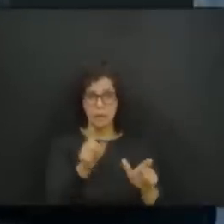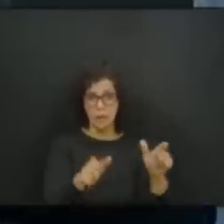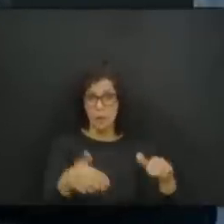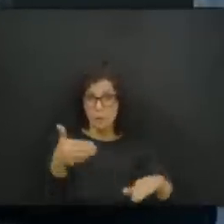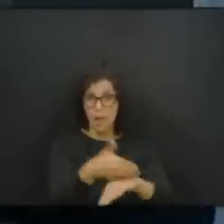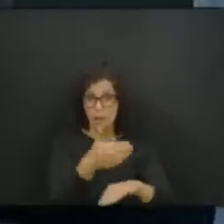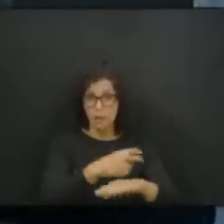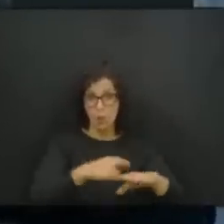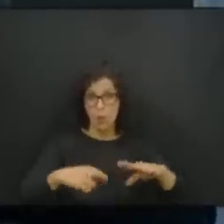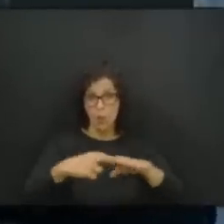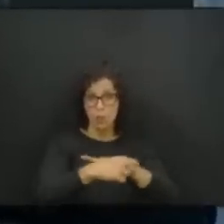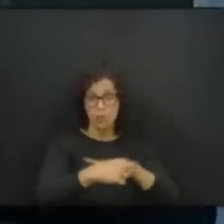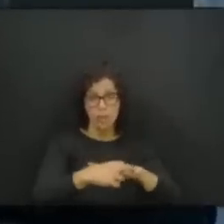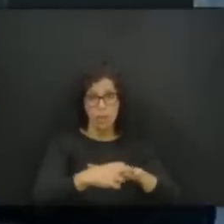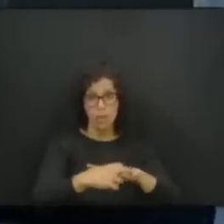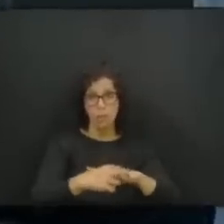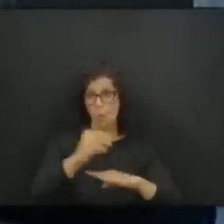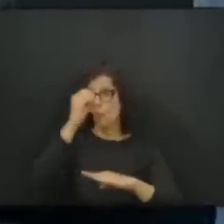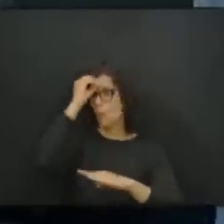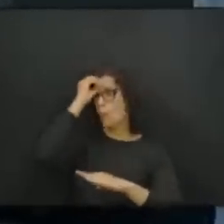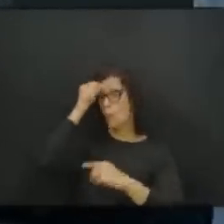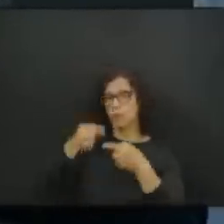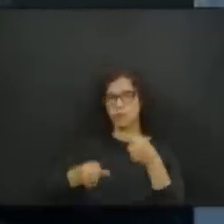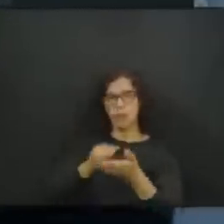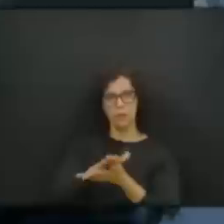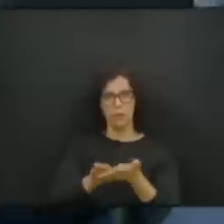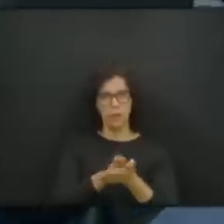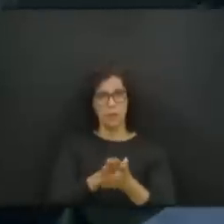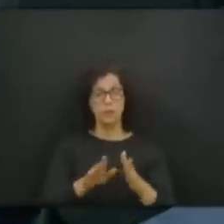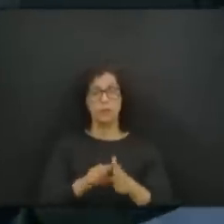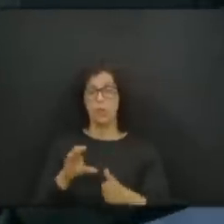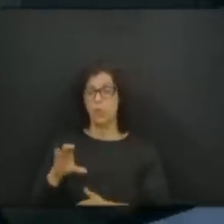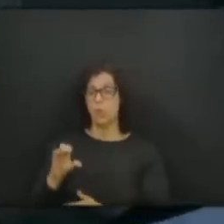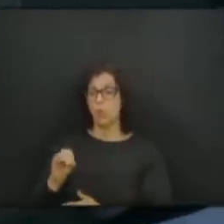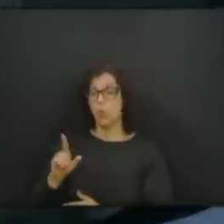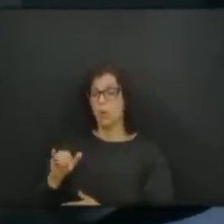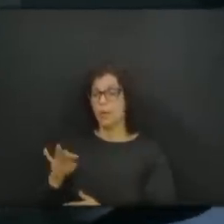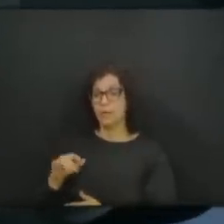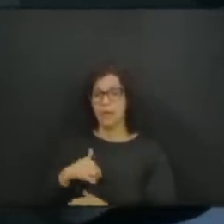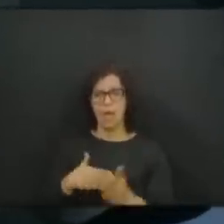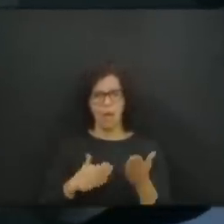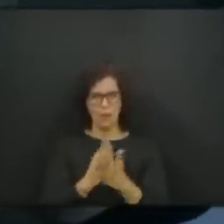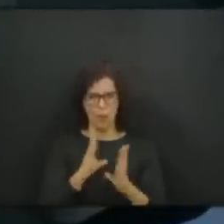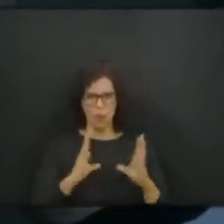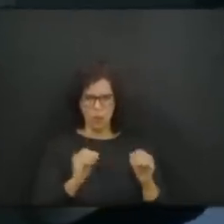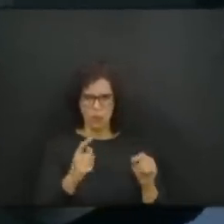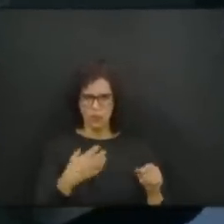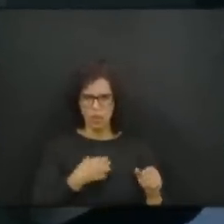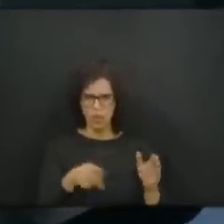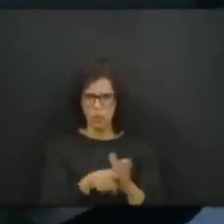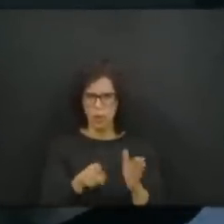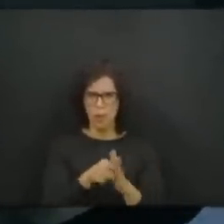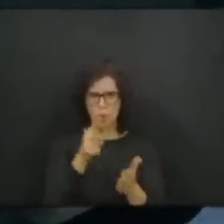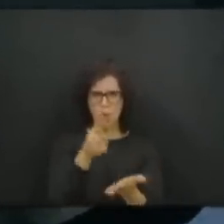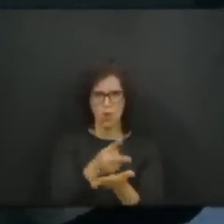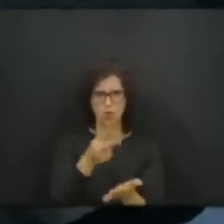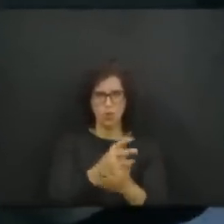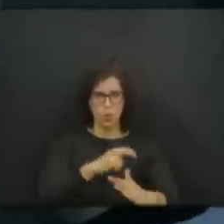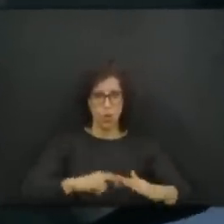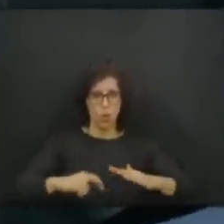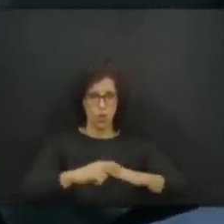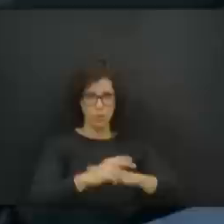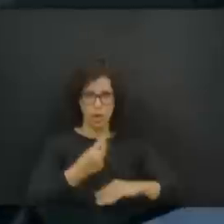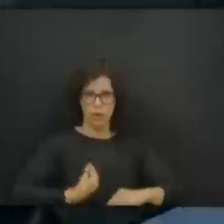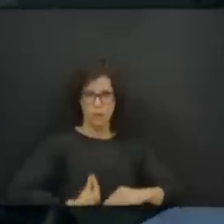pessoas que participam pelos conselheiros e o pleno do colite aprovou por unanimidade pela manutenção do